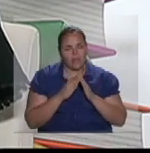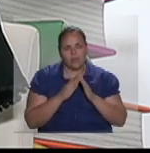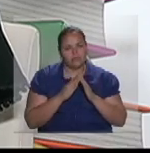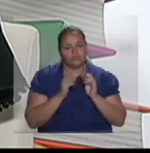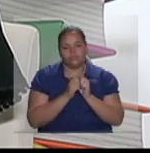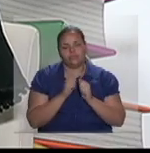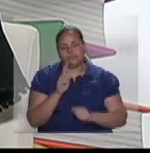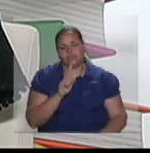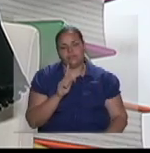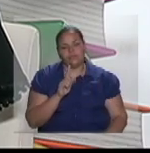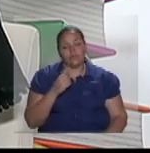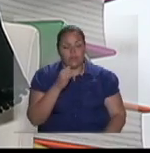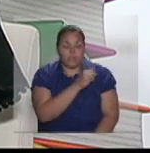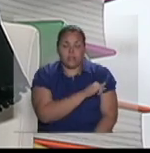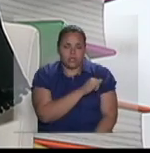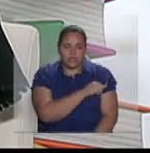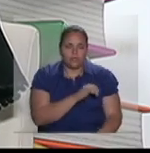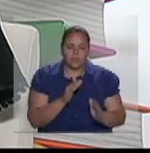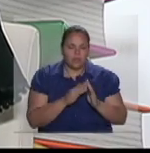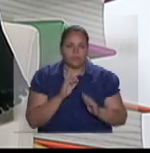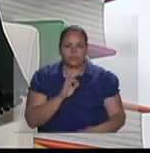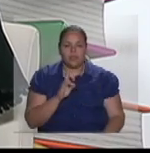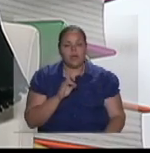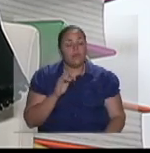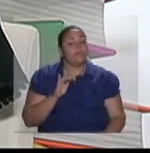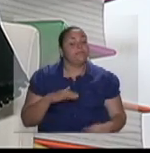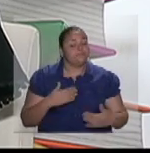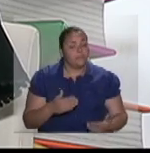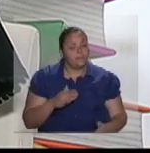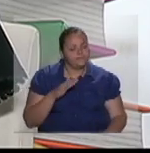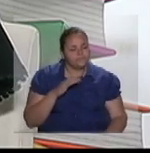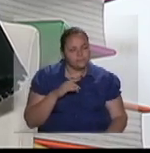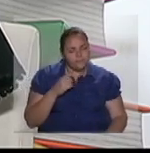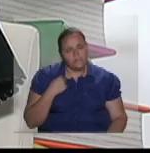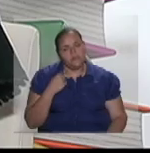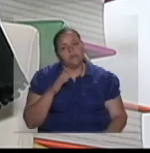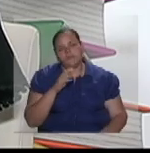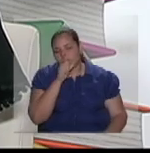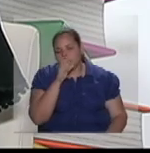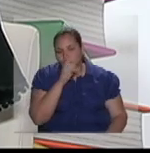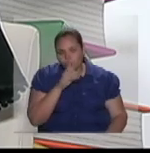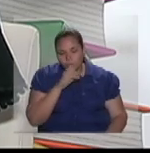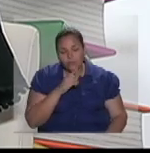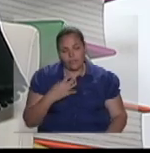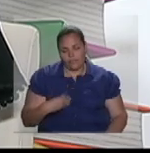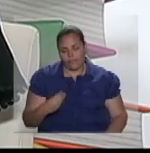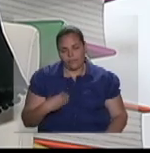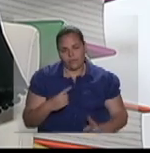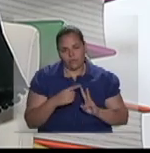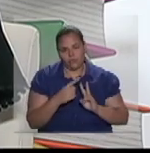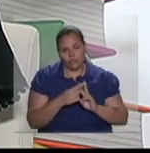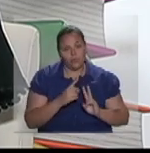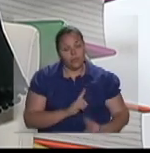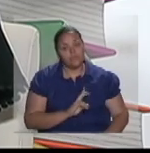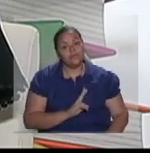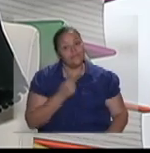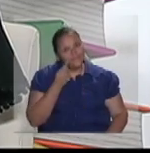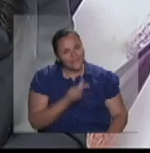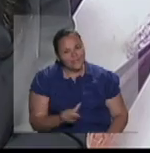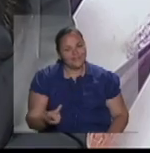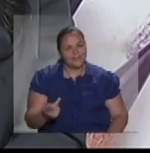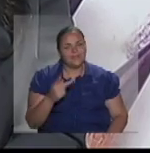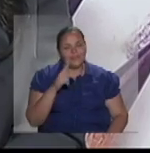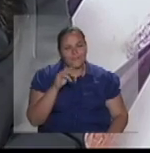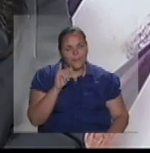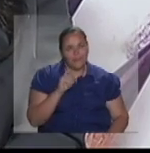não mora no Rio. Então, tem essa coisa dele ficar quase todos os finais de semana com elas também. Porque ele